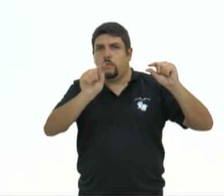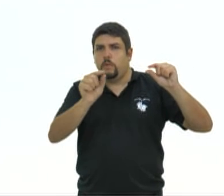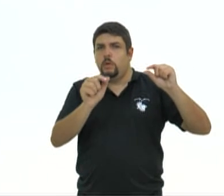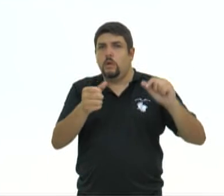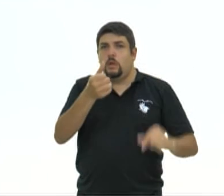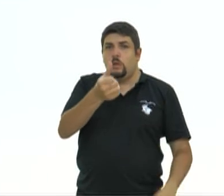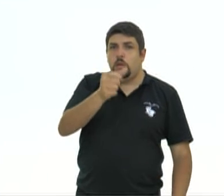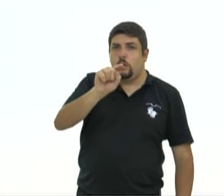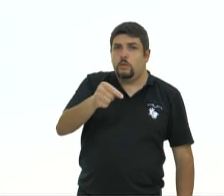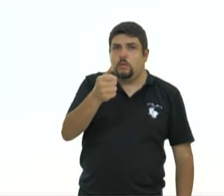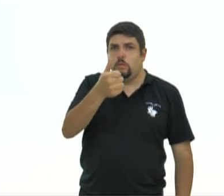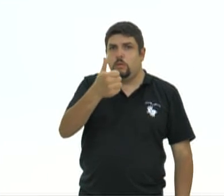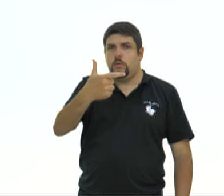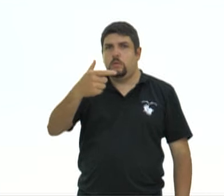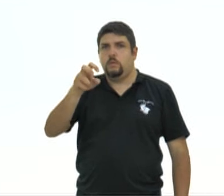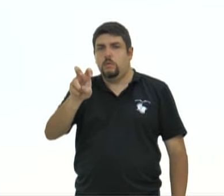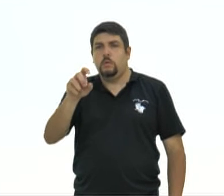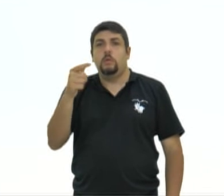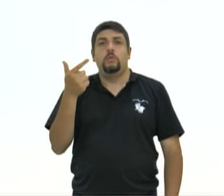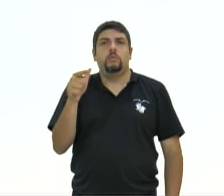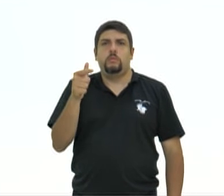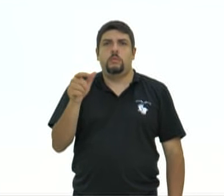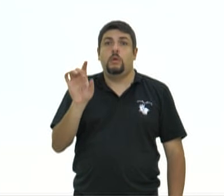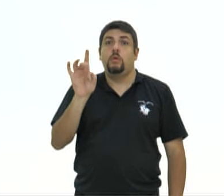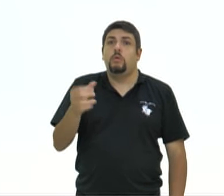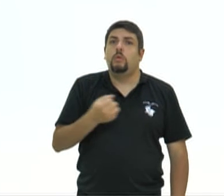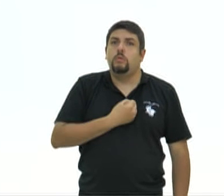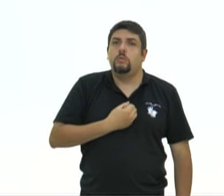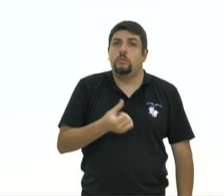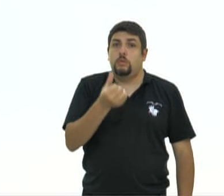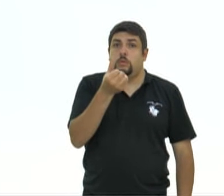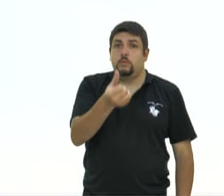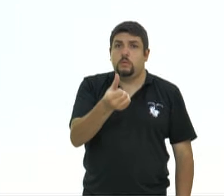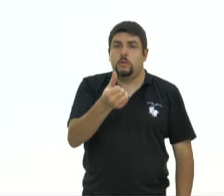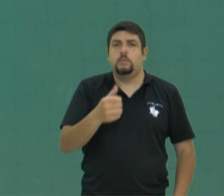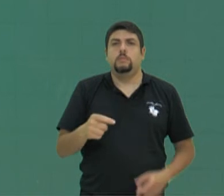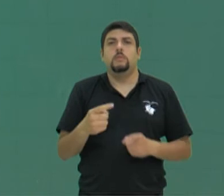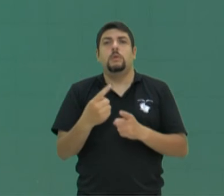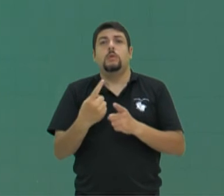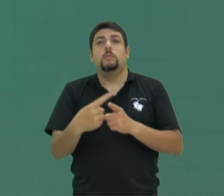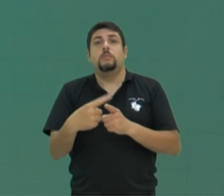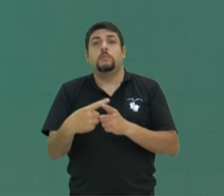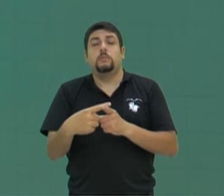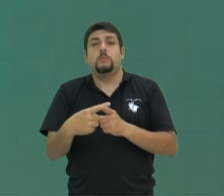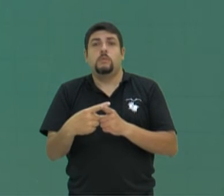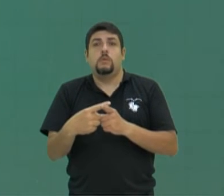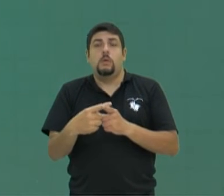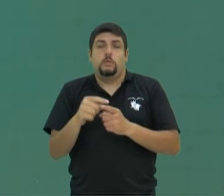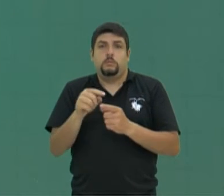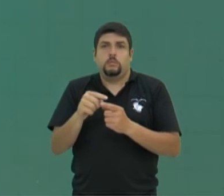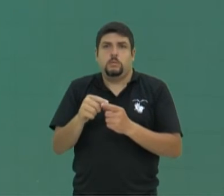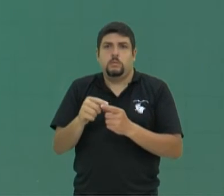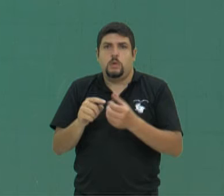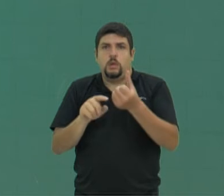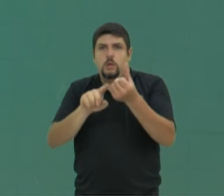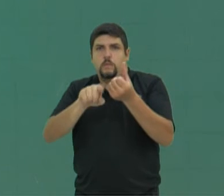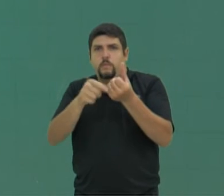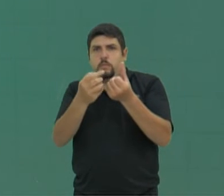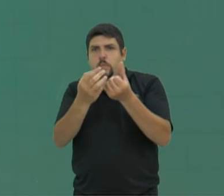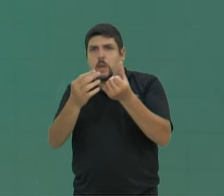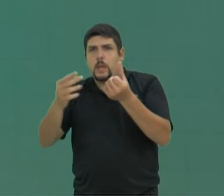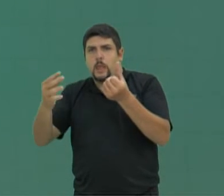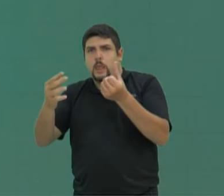6,125. Ele só faz menção ao número 6. Por quê? Porque quando eu arredondo esse resultado, a minha média aritmética